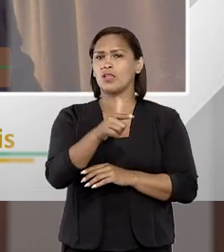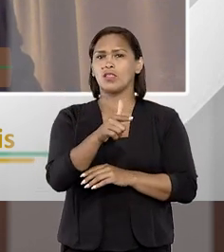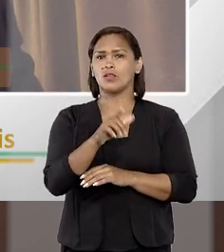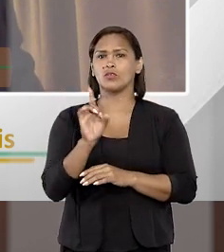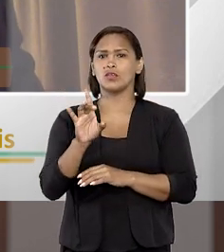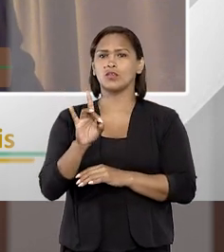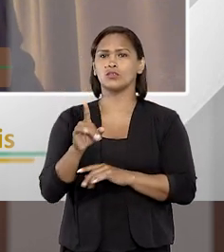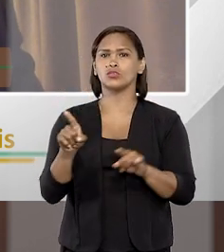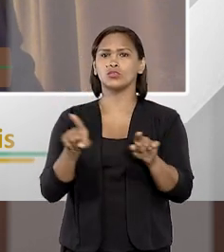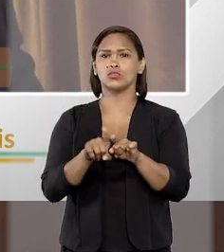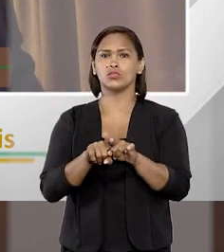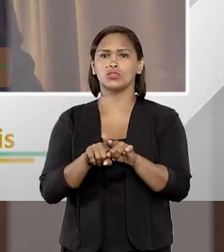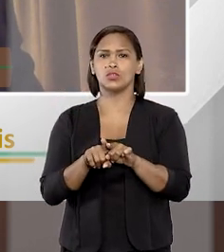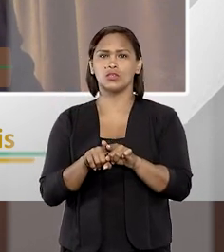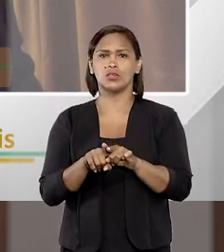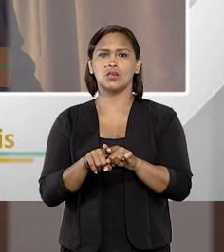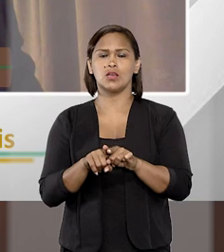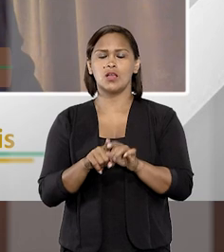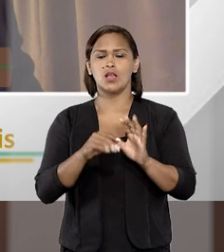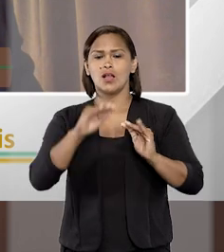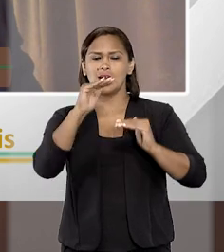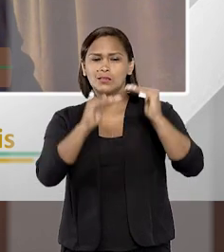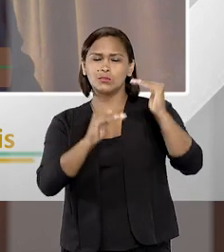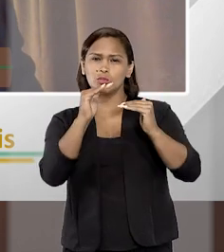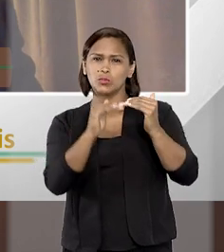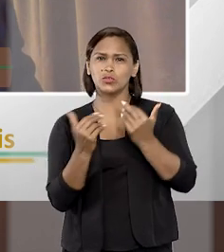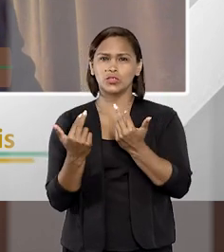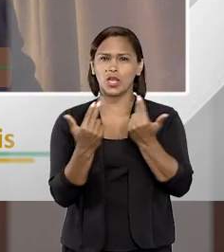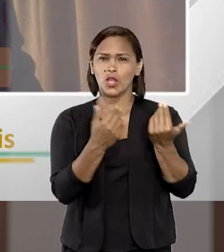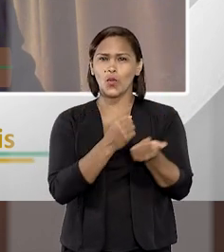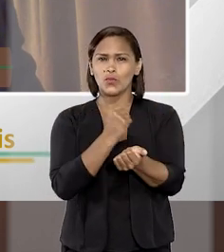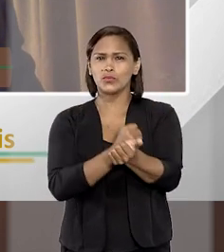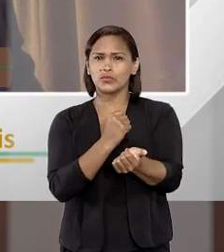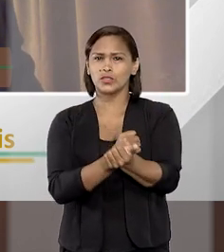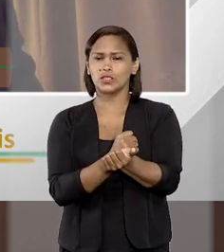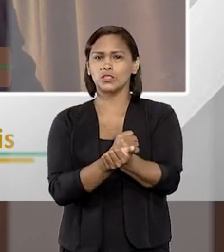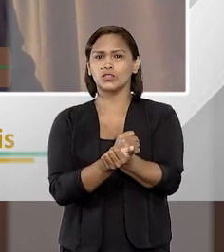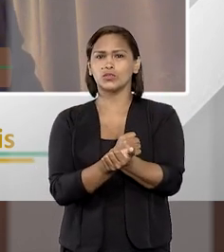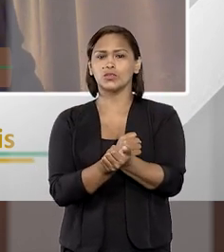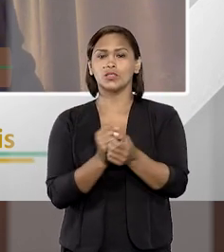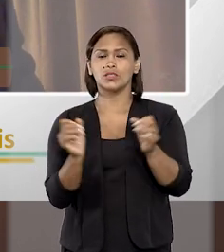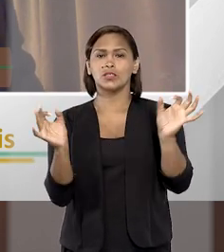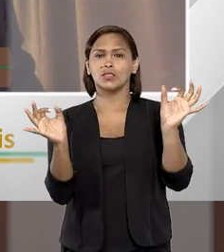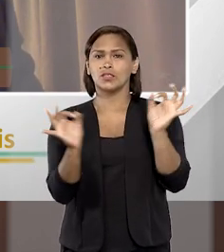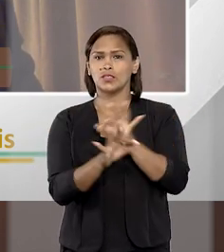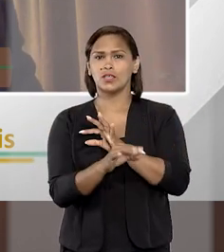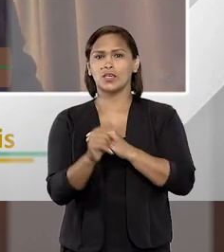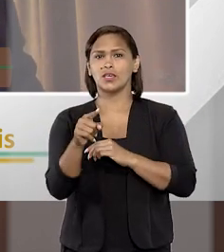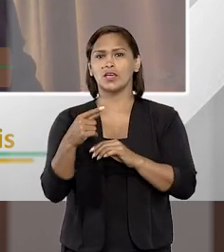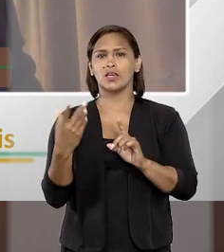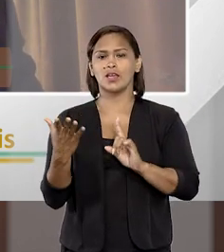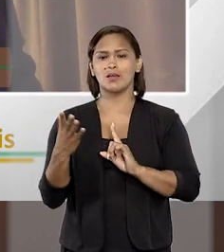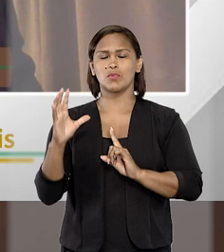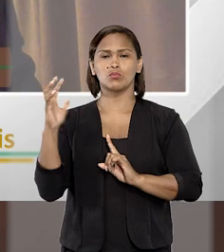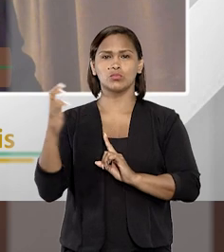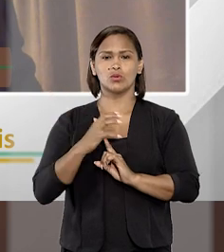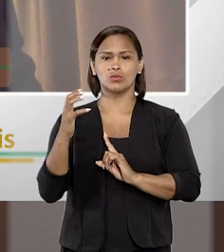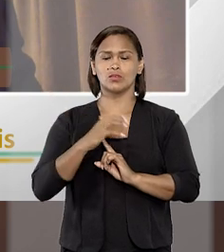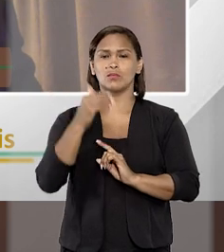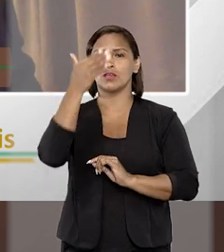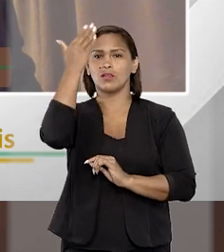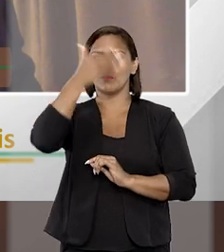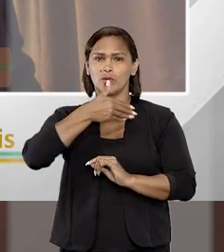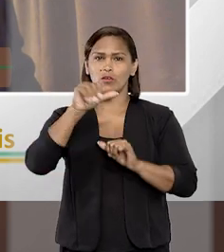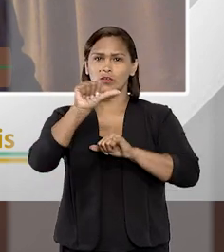Justamente a proporcionar os vícios que acabam contaminando a